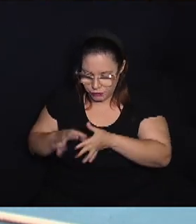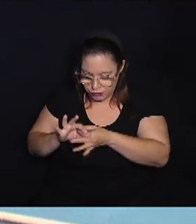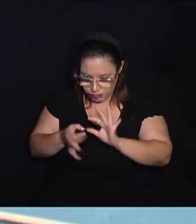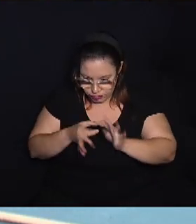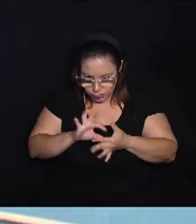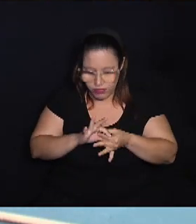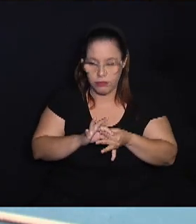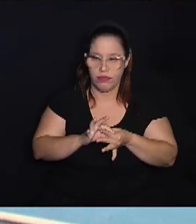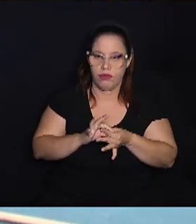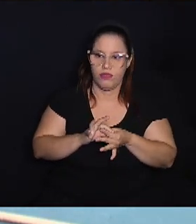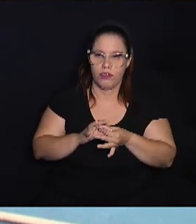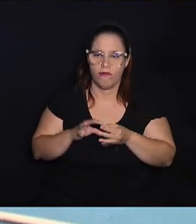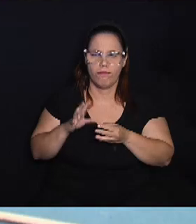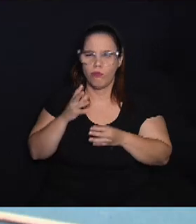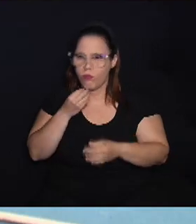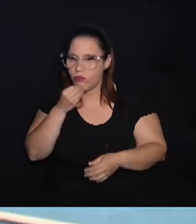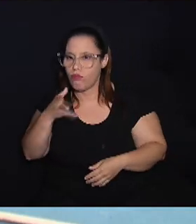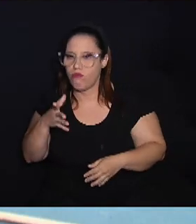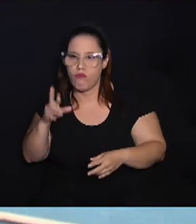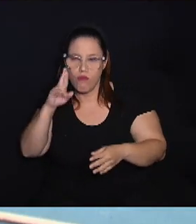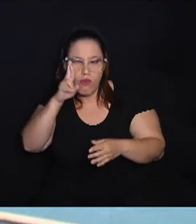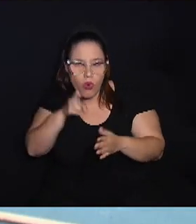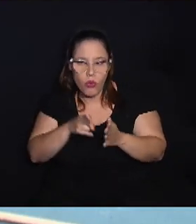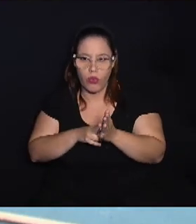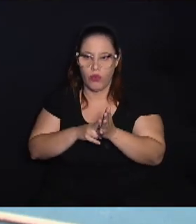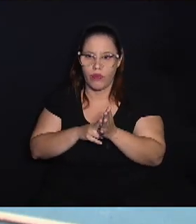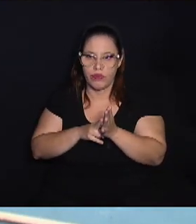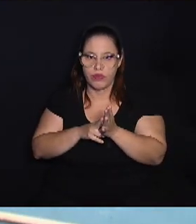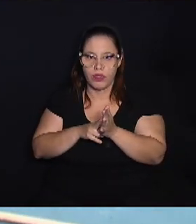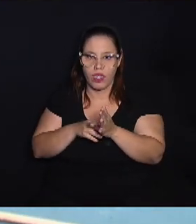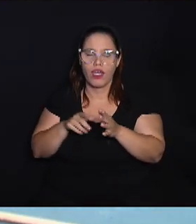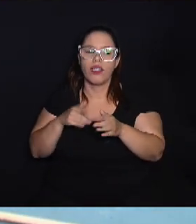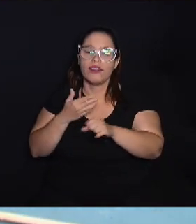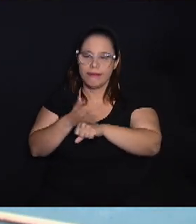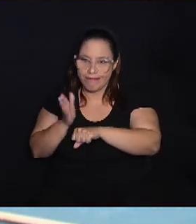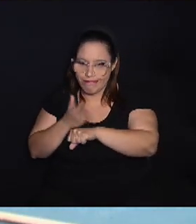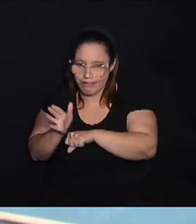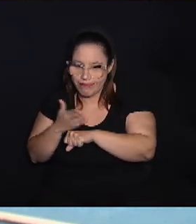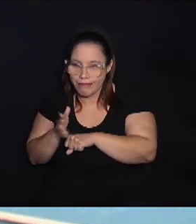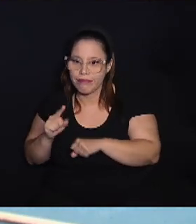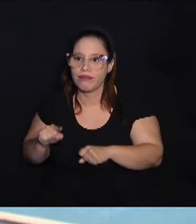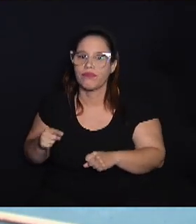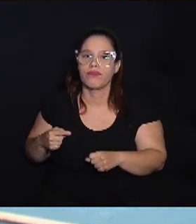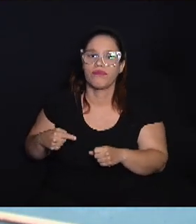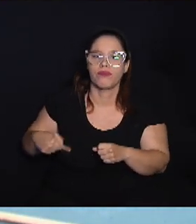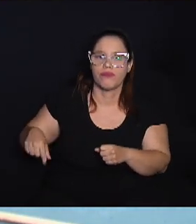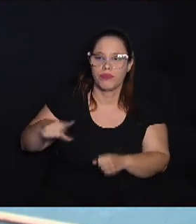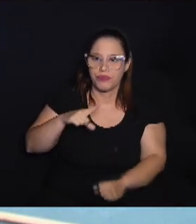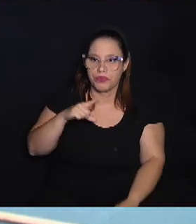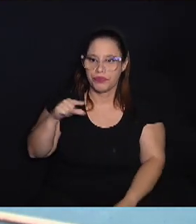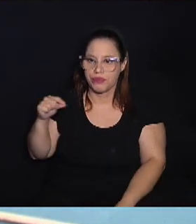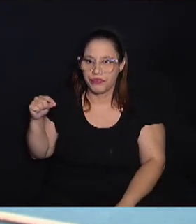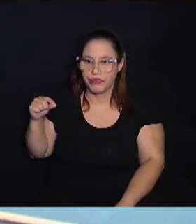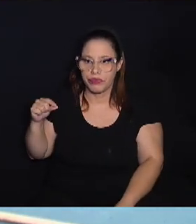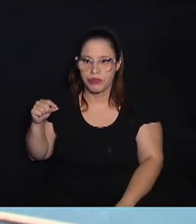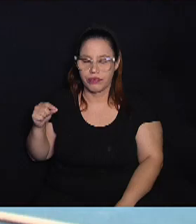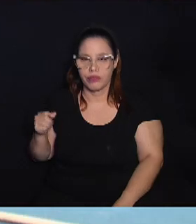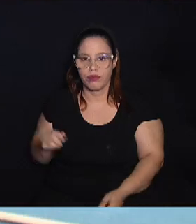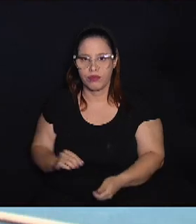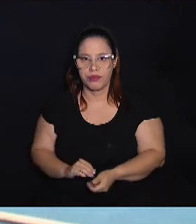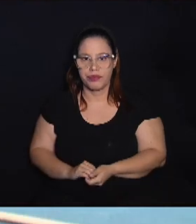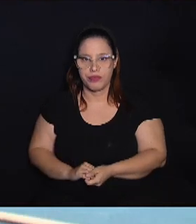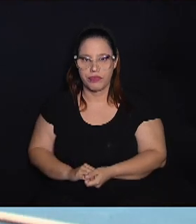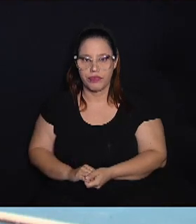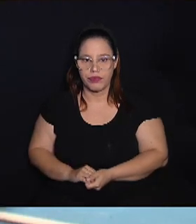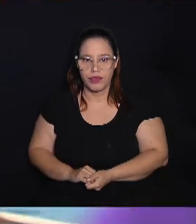fazer um excelente resultado, que é o que a gente está treinando, sair e que